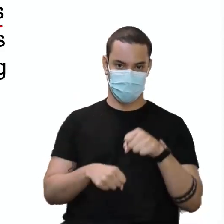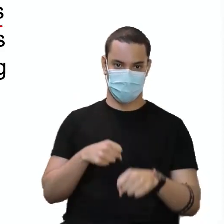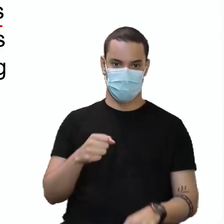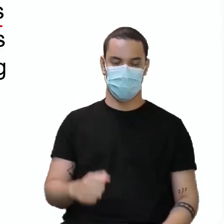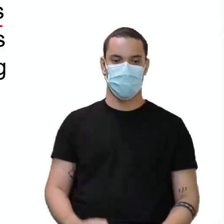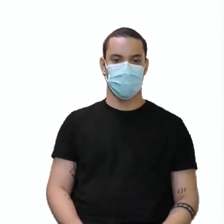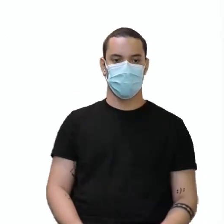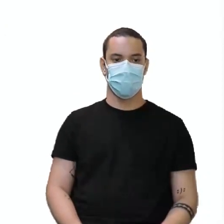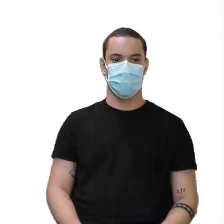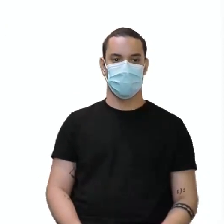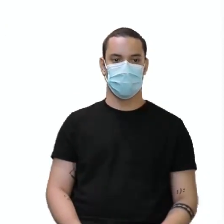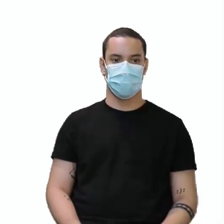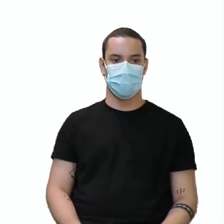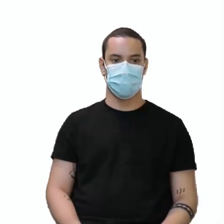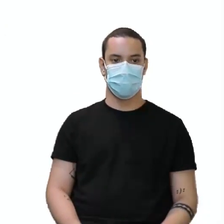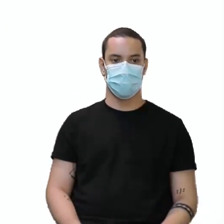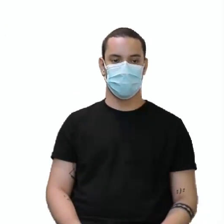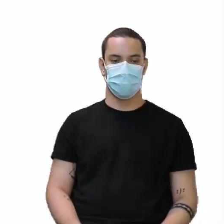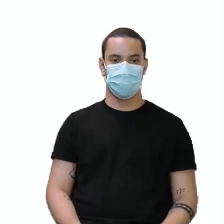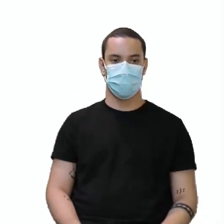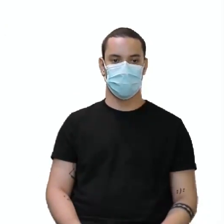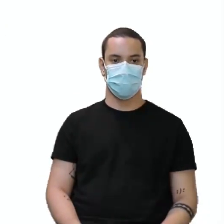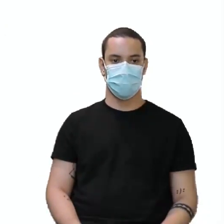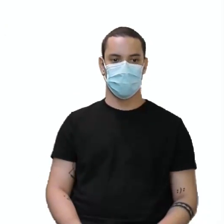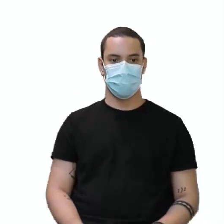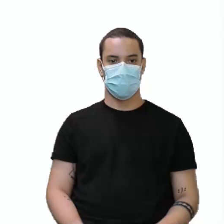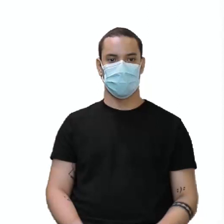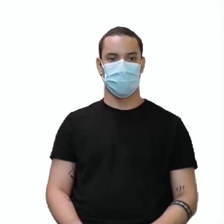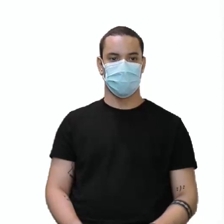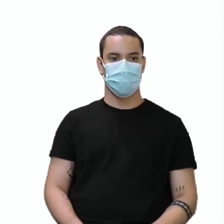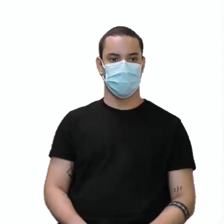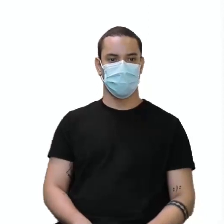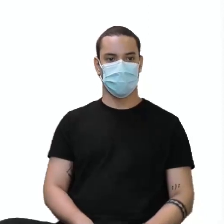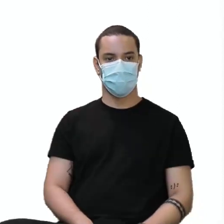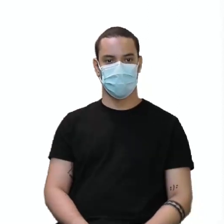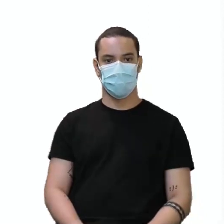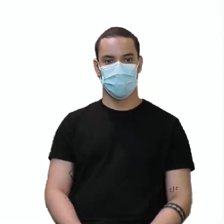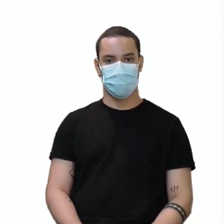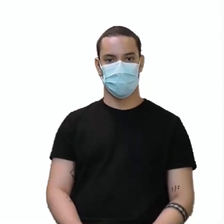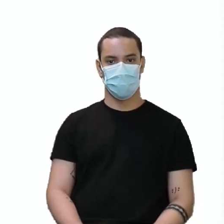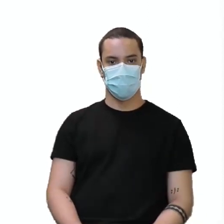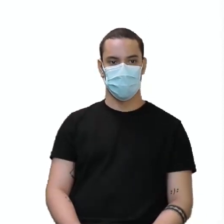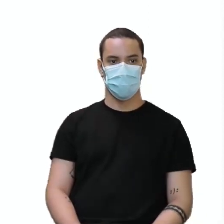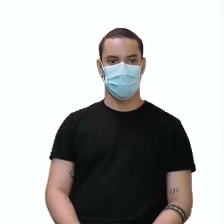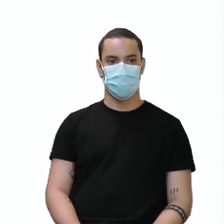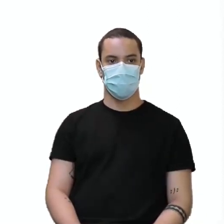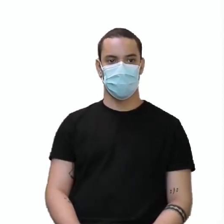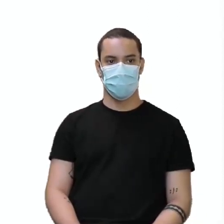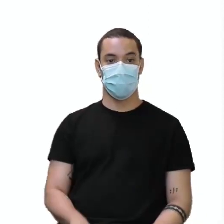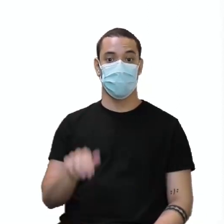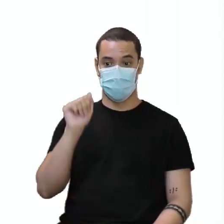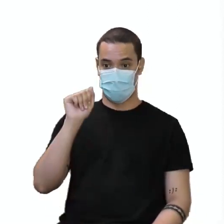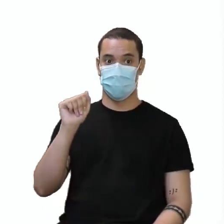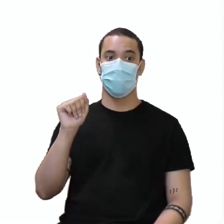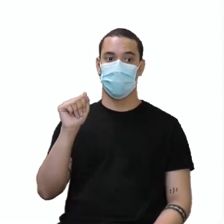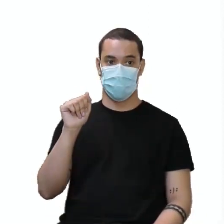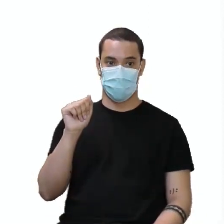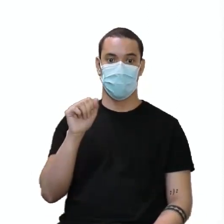his math teacher. Quando ele encontrou a professora de matemática. Então, a resposta correta é pedalando